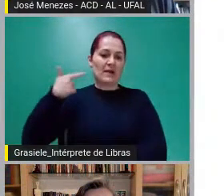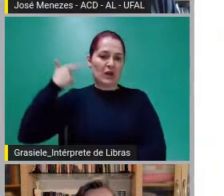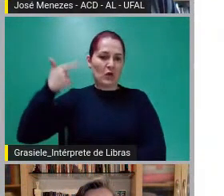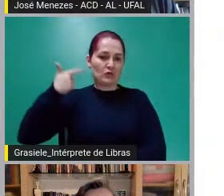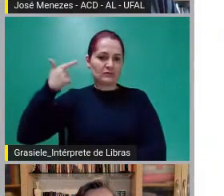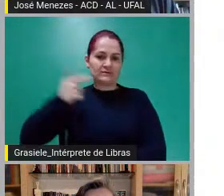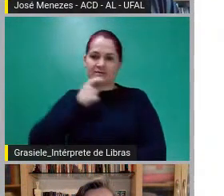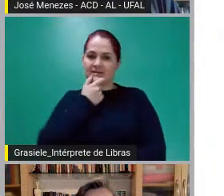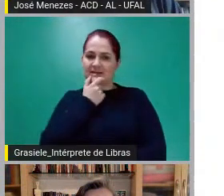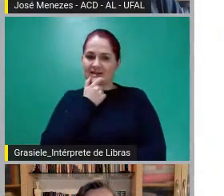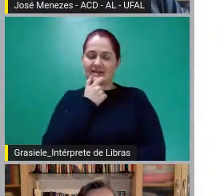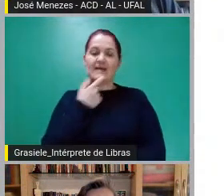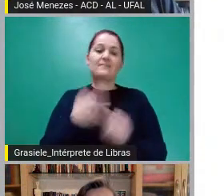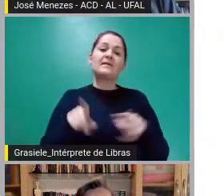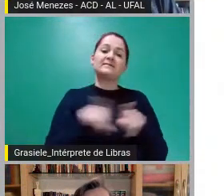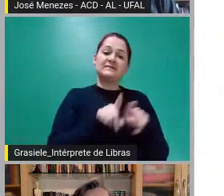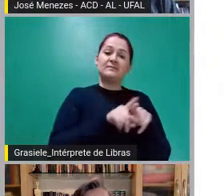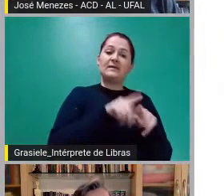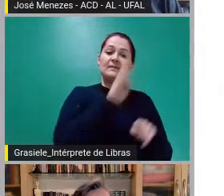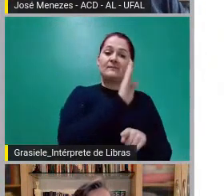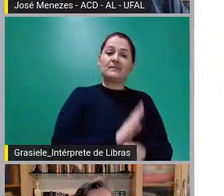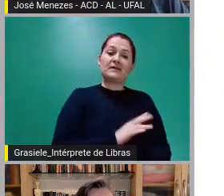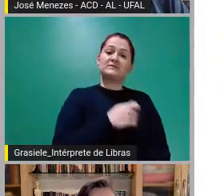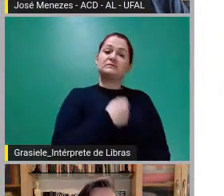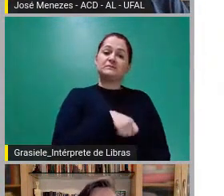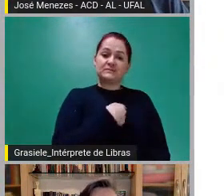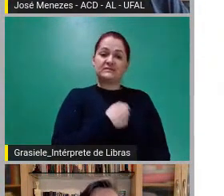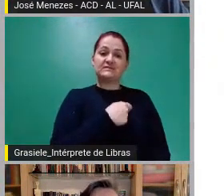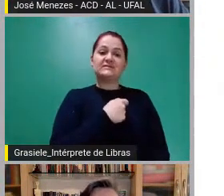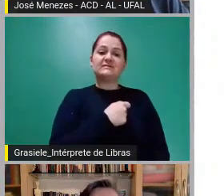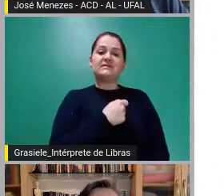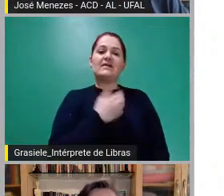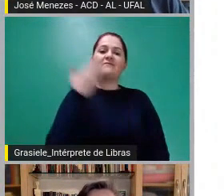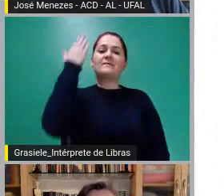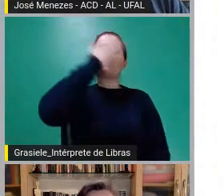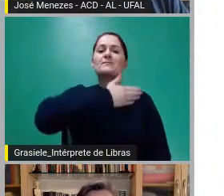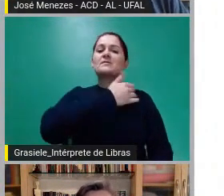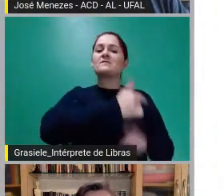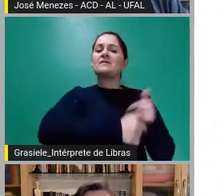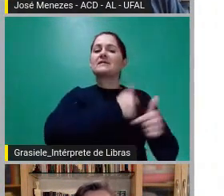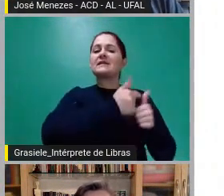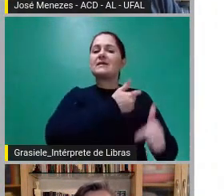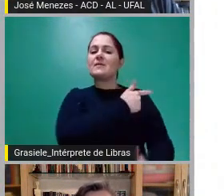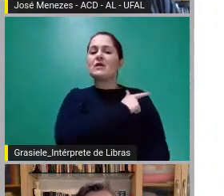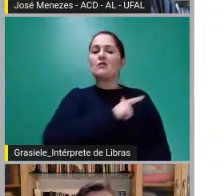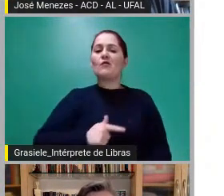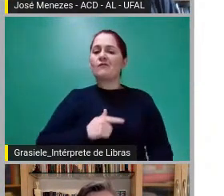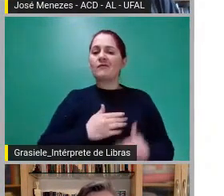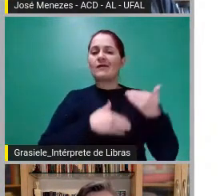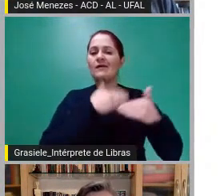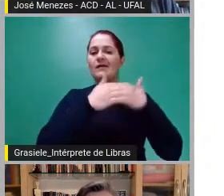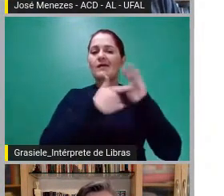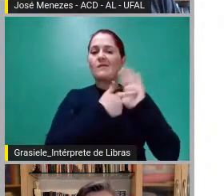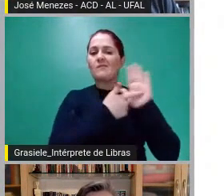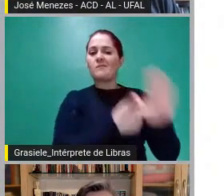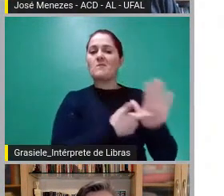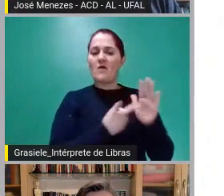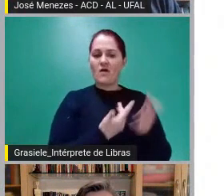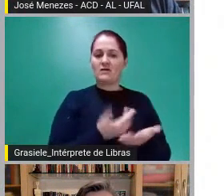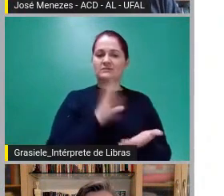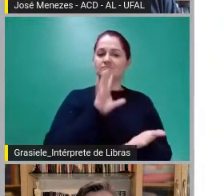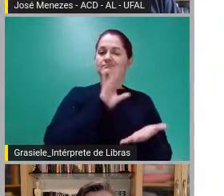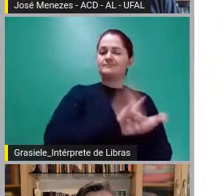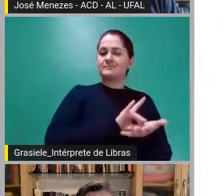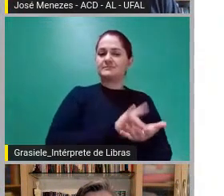governadores que precisavam se legitimar. E em Campina Grande, eu tive a oportunidade de conhecer e ser